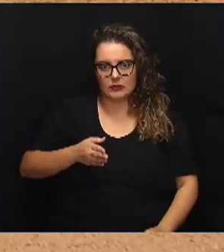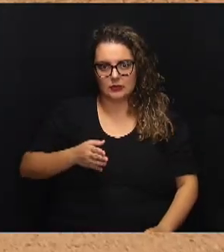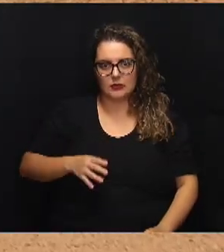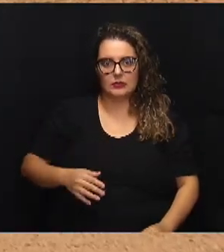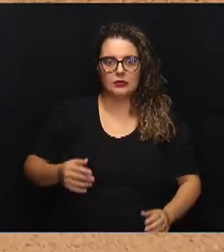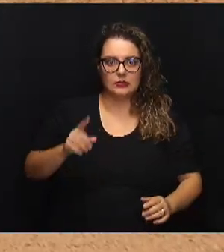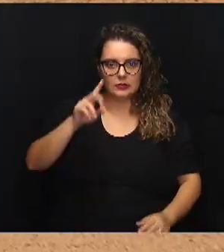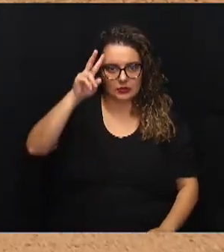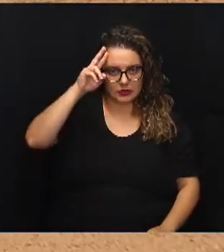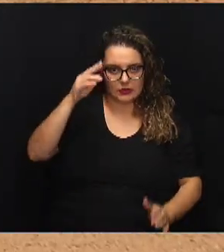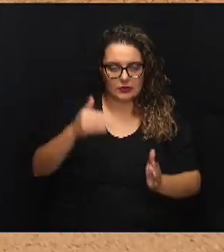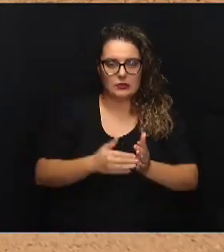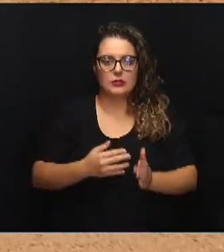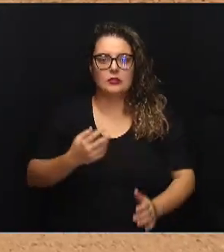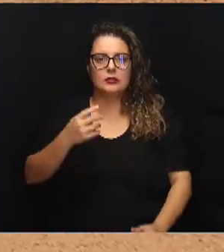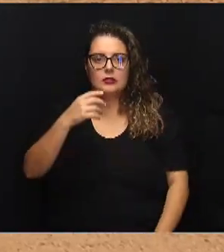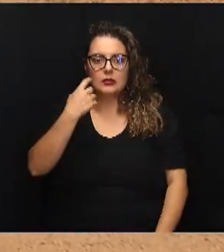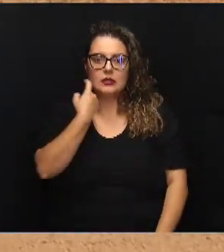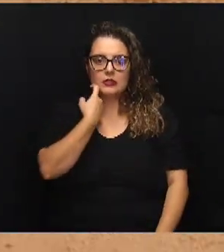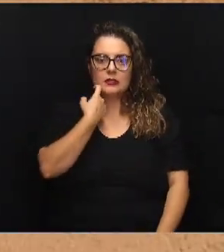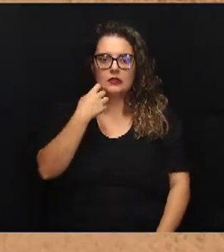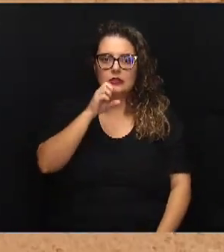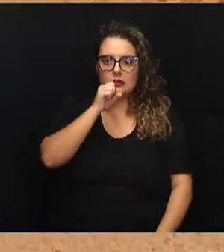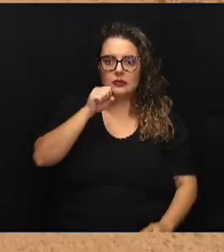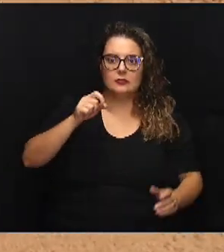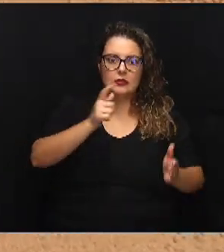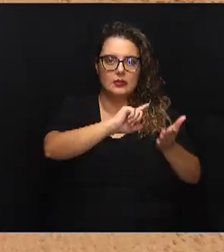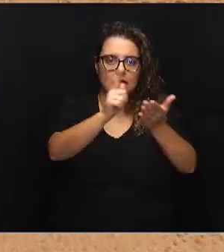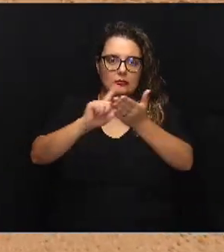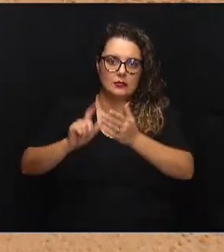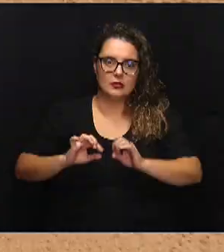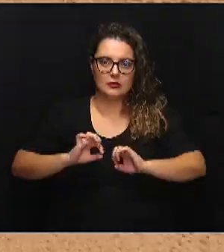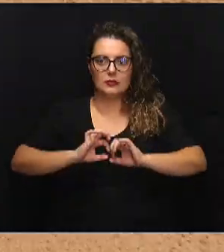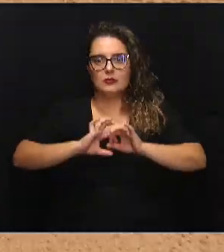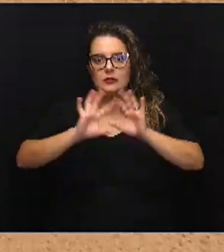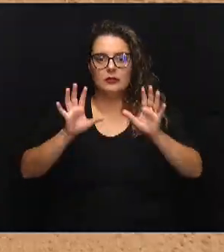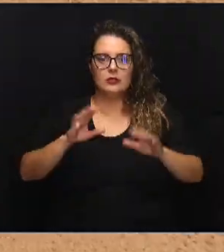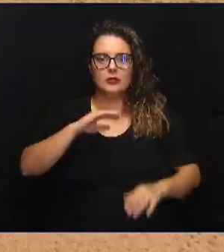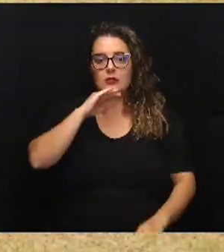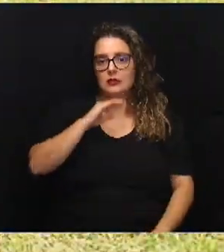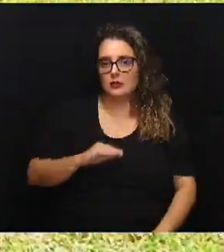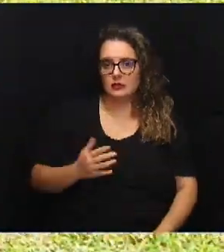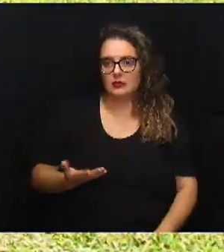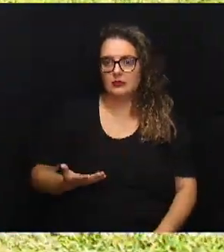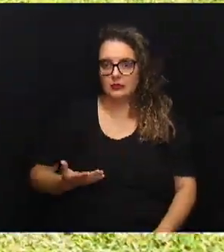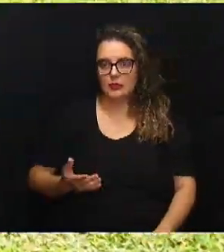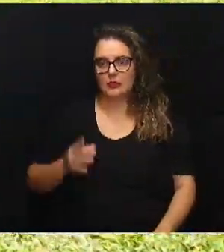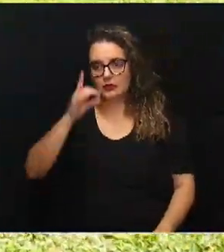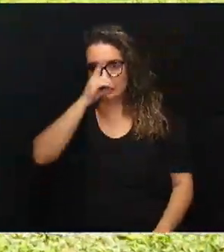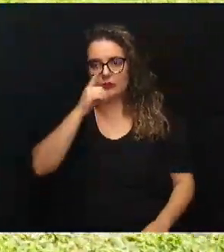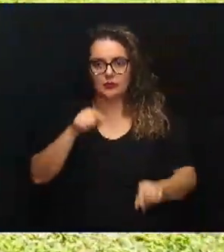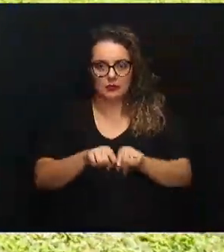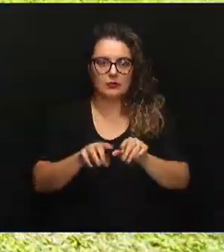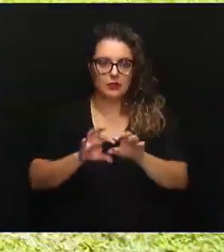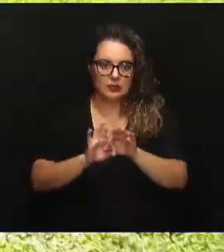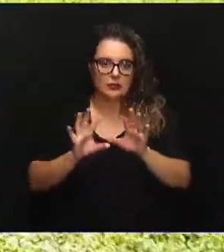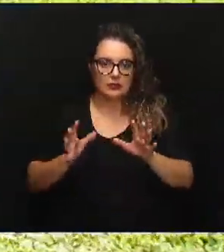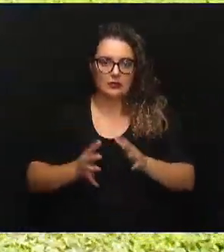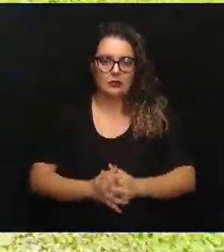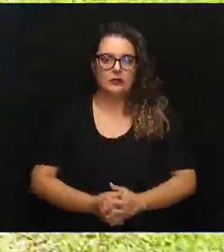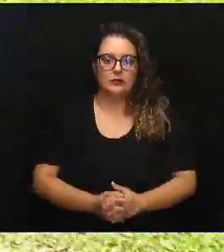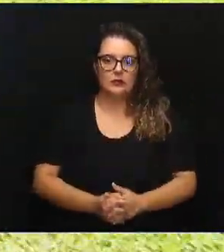sexta. Sábado então tem o faxinal de manhã, à tarde livre, né? Domingo também, né?